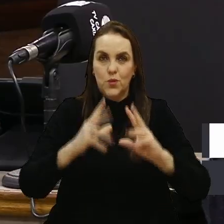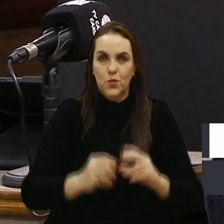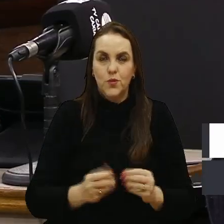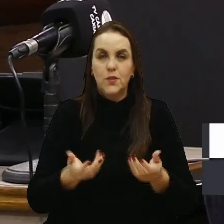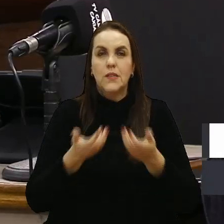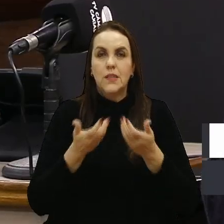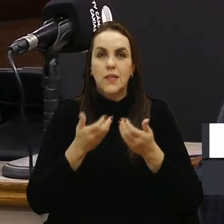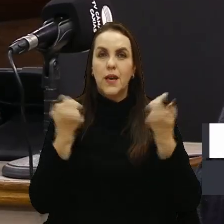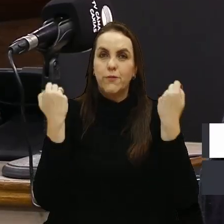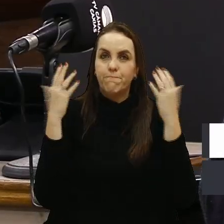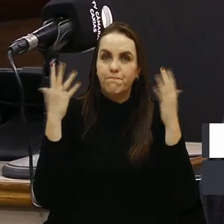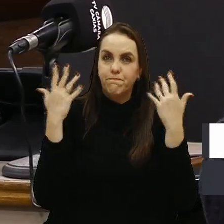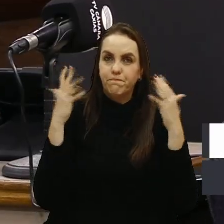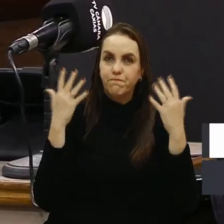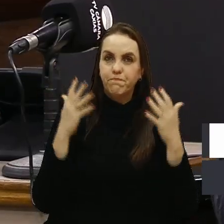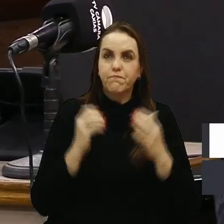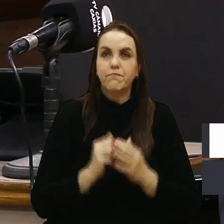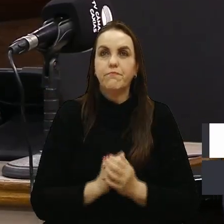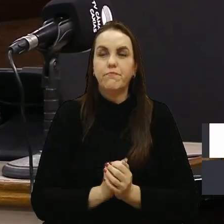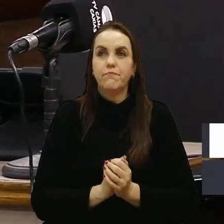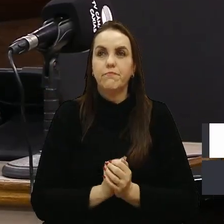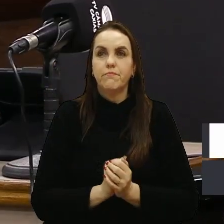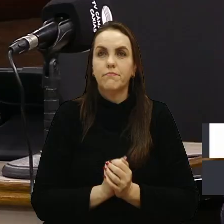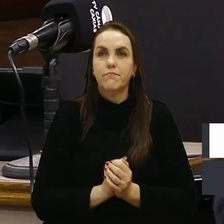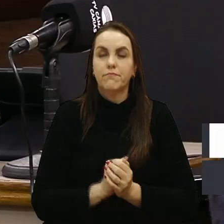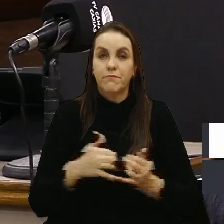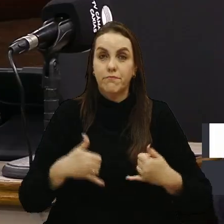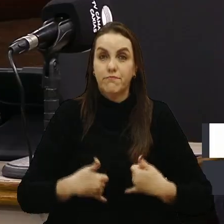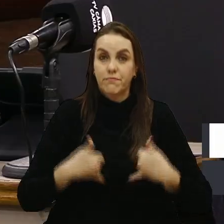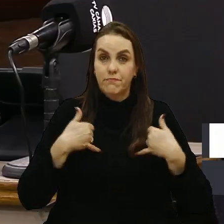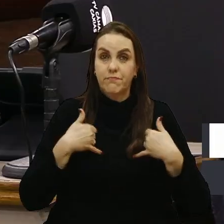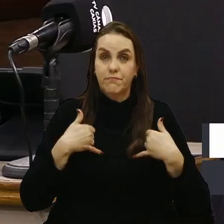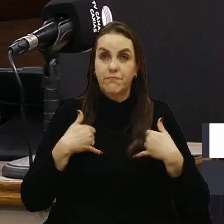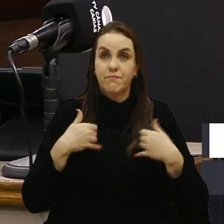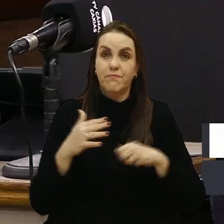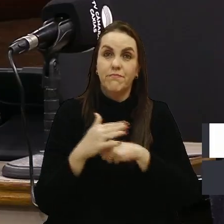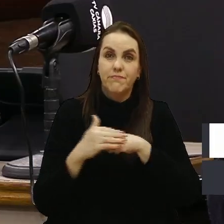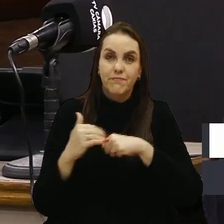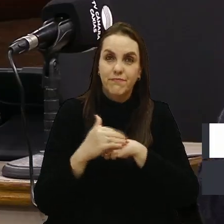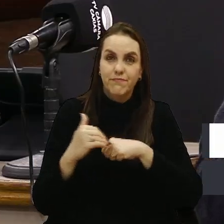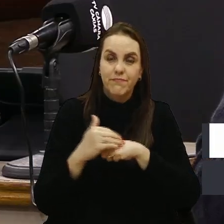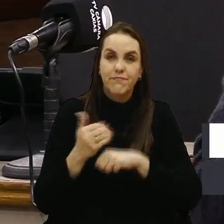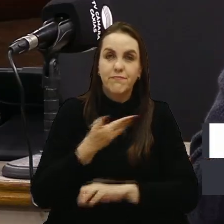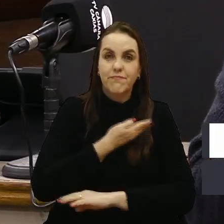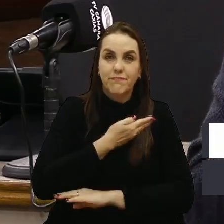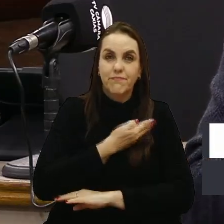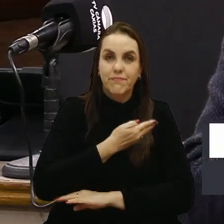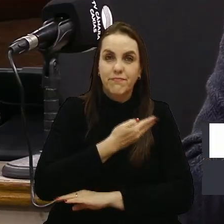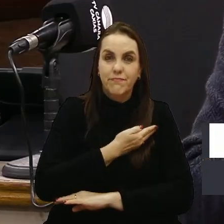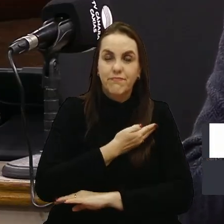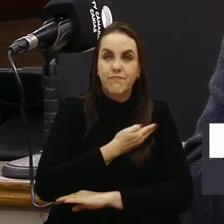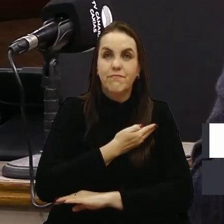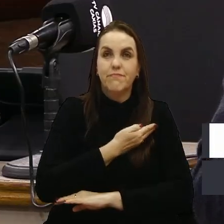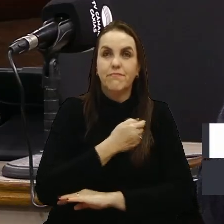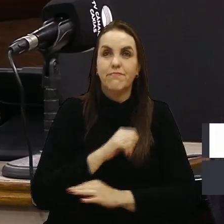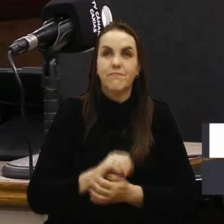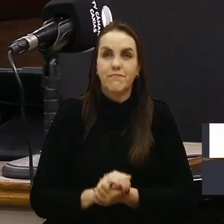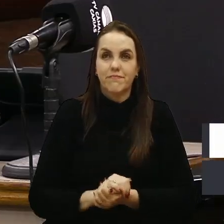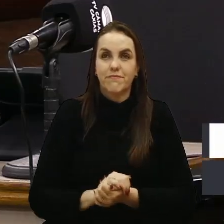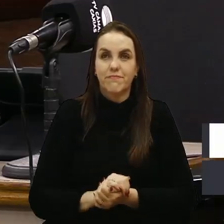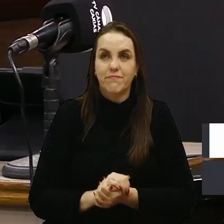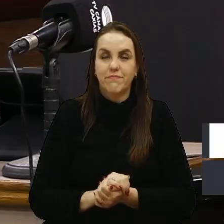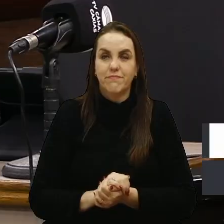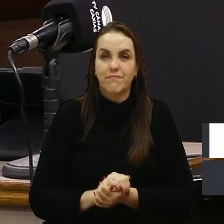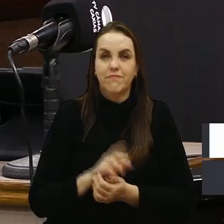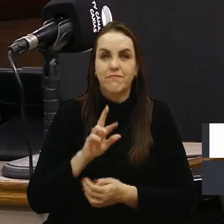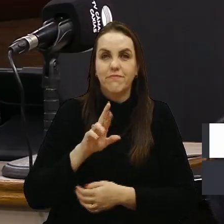voto de congratulações pela passagem do aniversário da nossa querida amiga, irmã em Cristo, irmã Rose